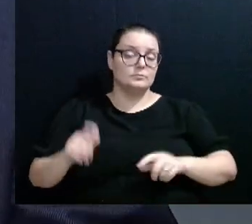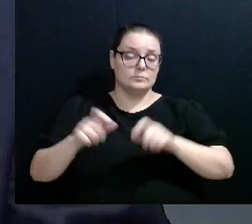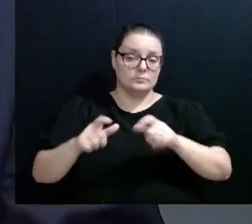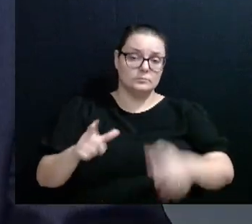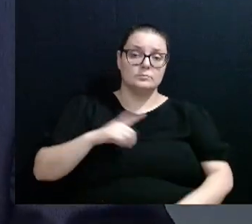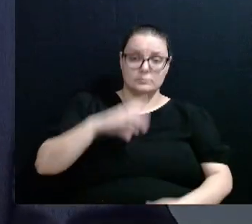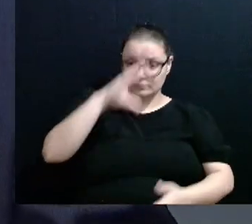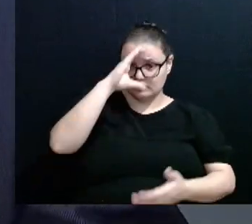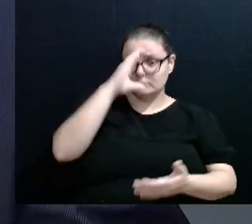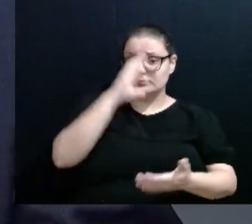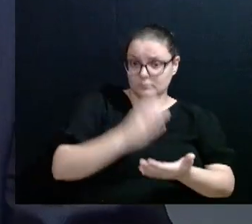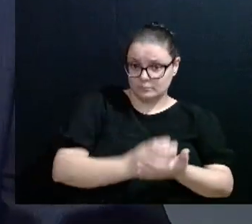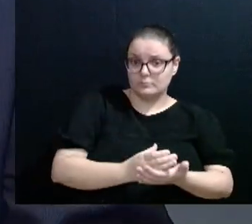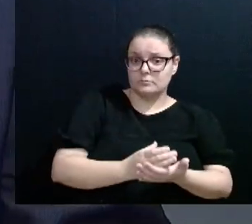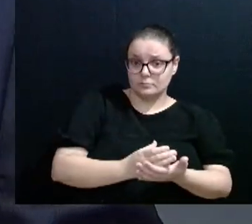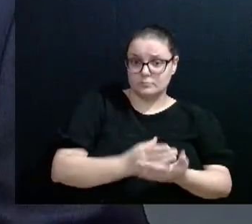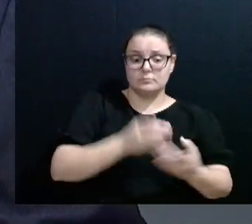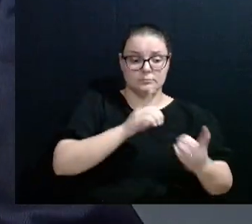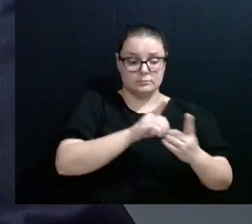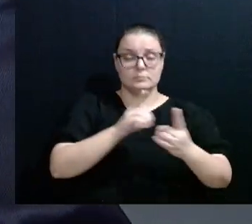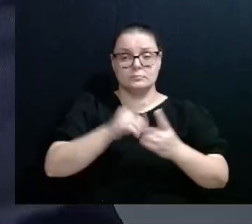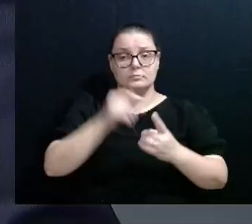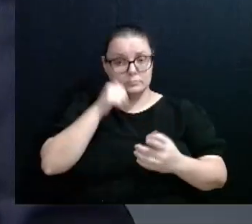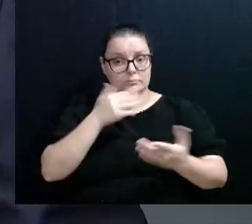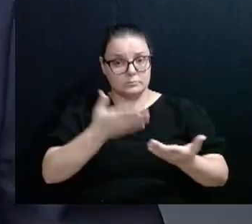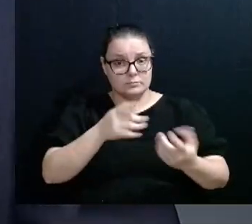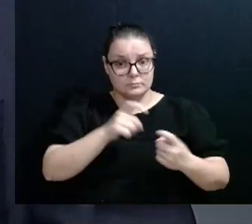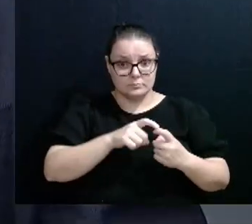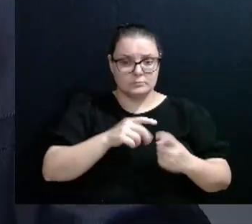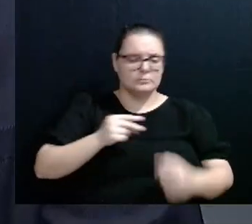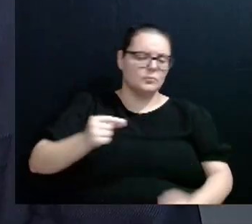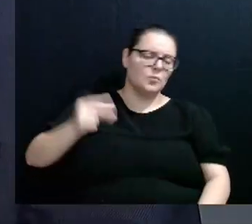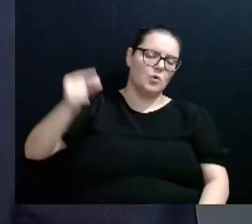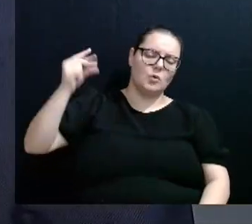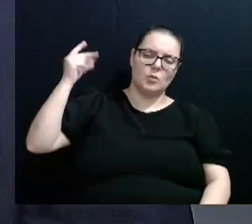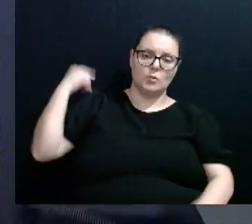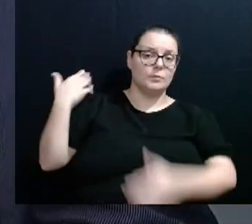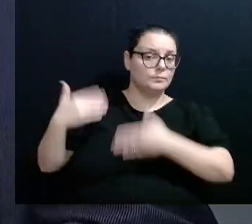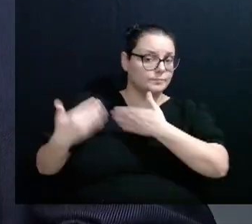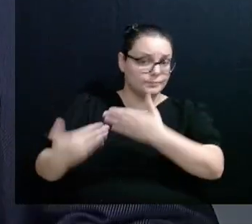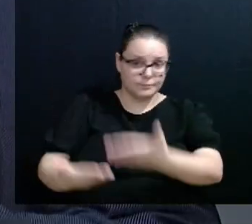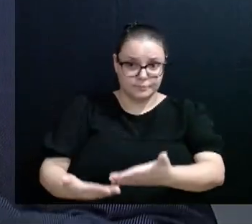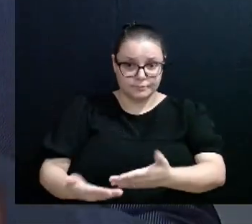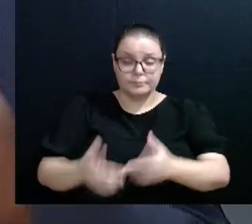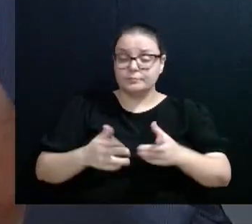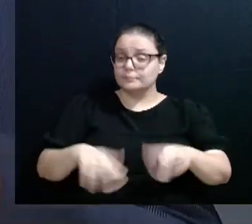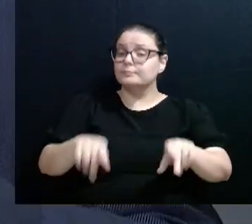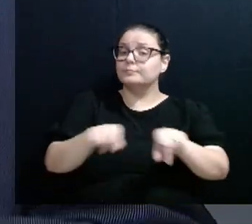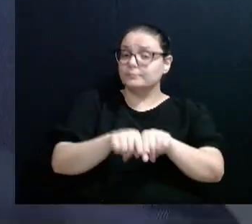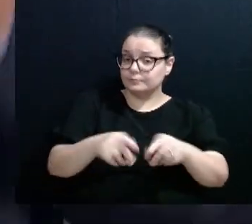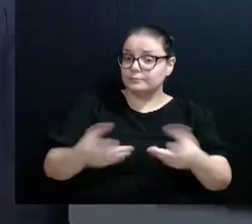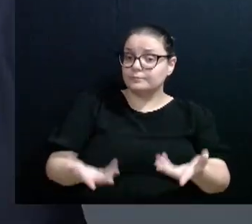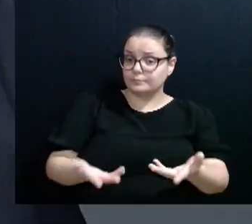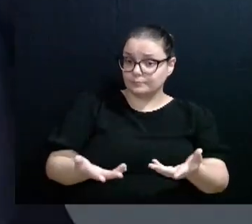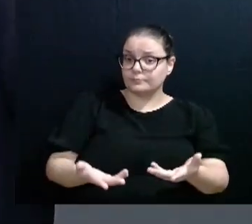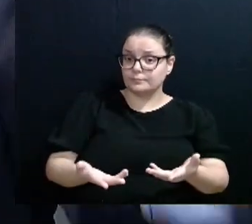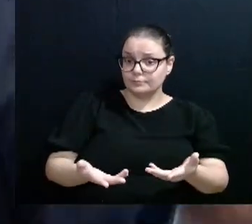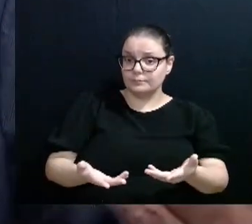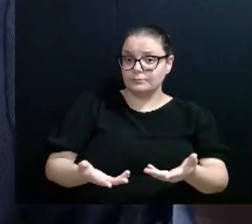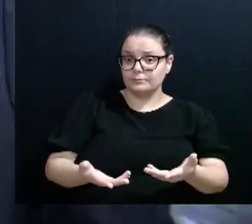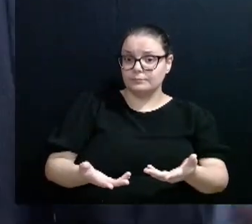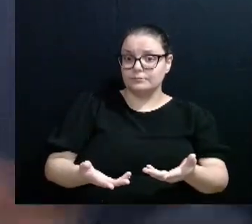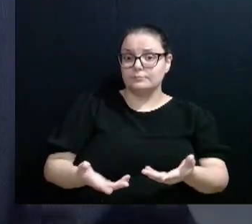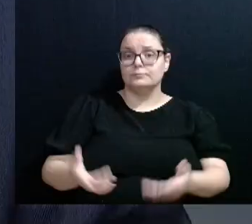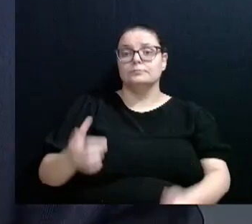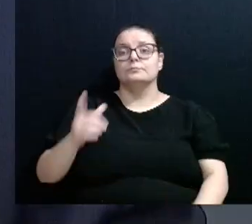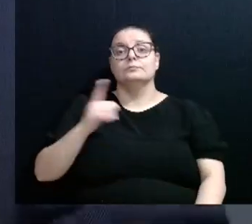de estar sendo atendido por essa médica há muitos e muitos anos, como também ter que